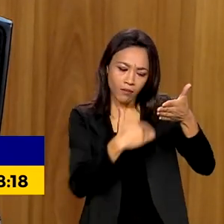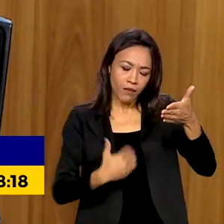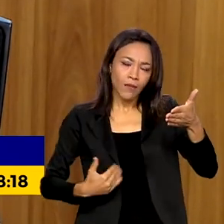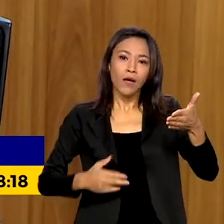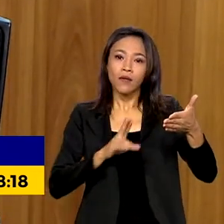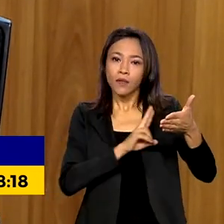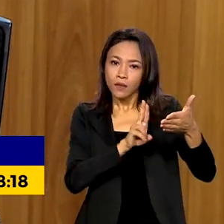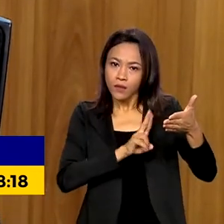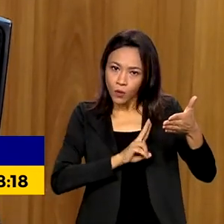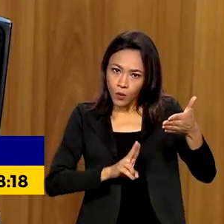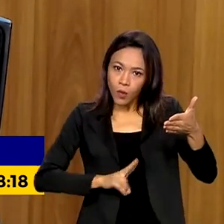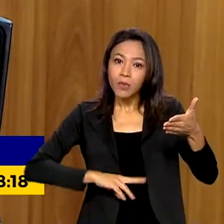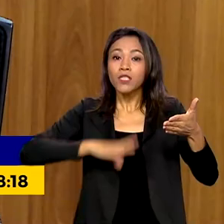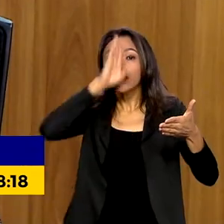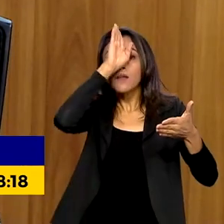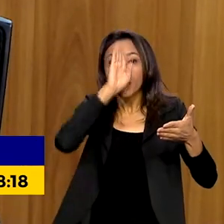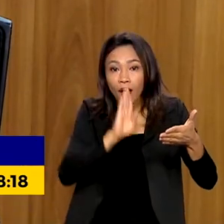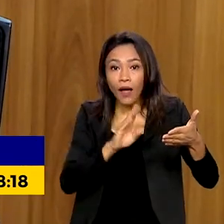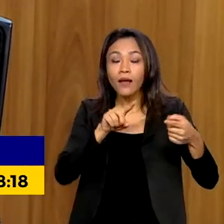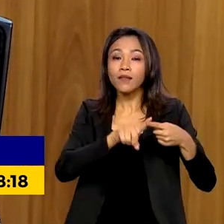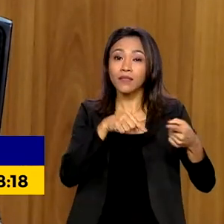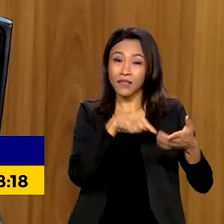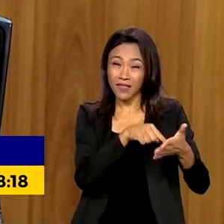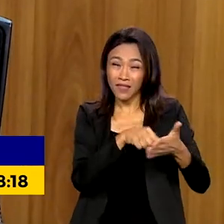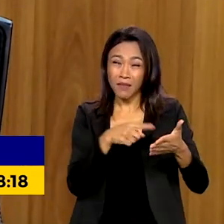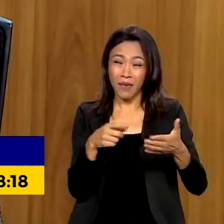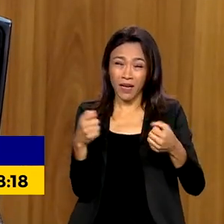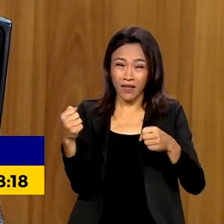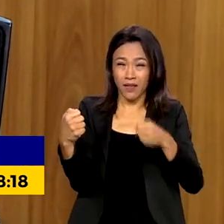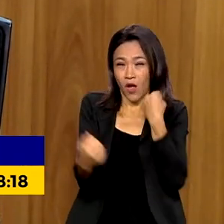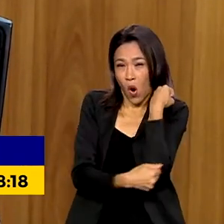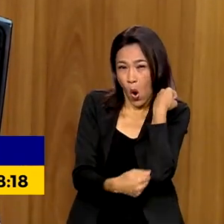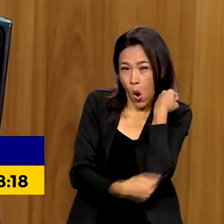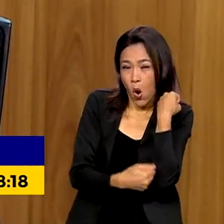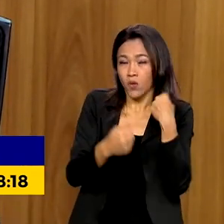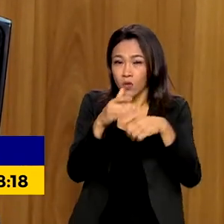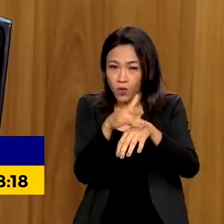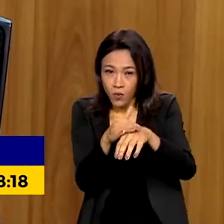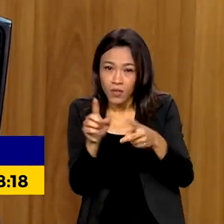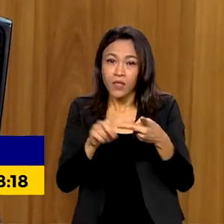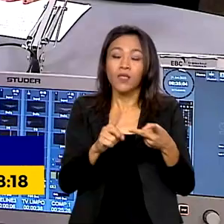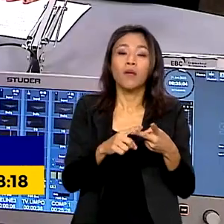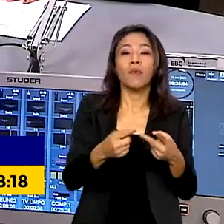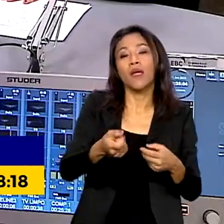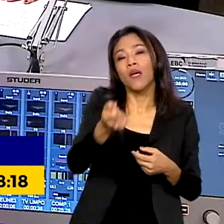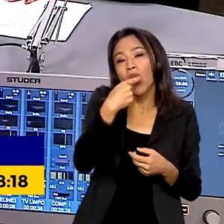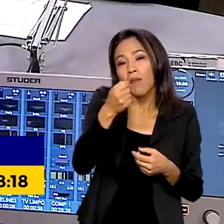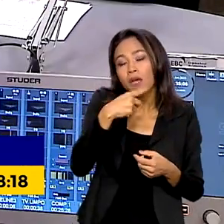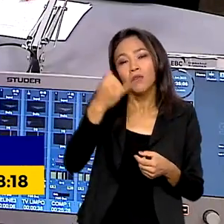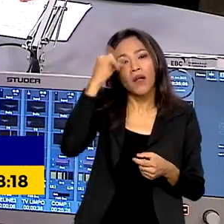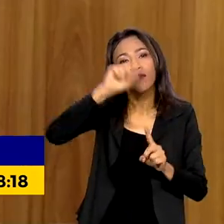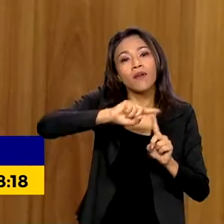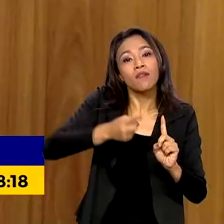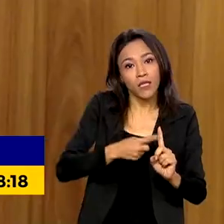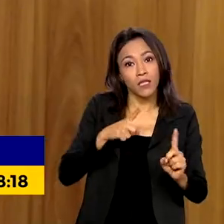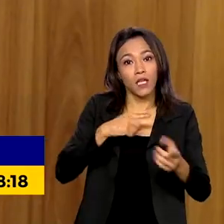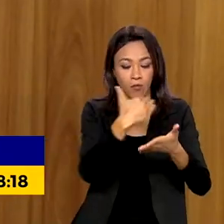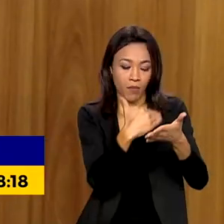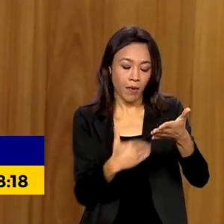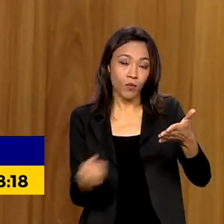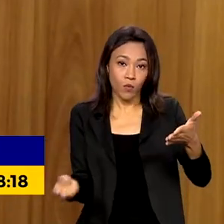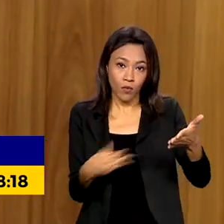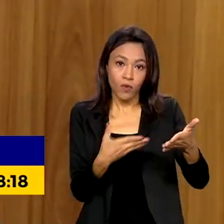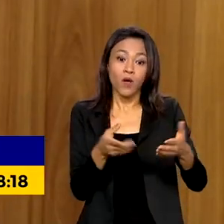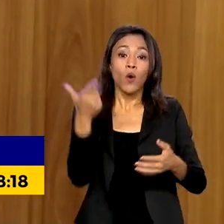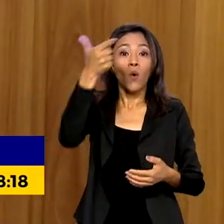incluindo medicamentos como para osteoporose e também os anticoncepcionais. Outro assunto foram as